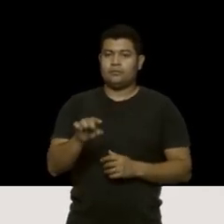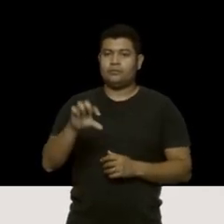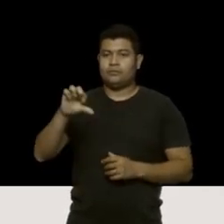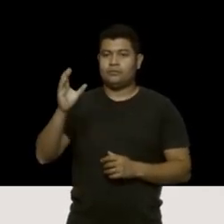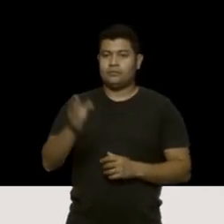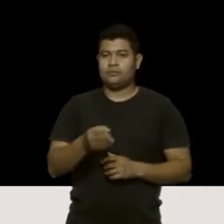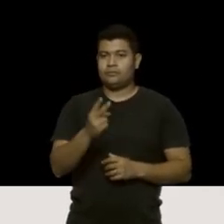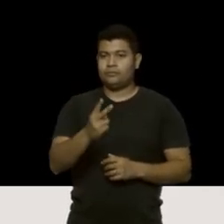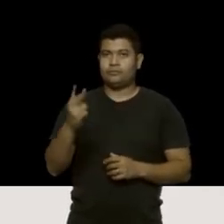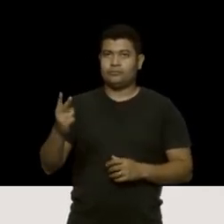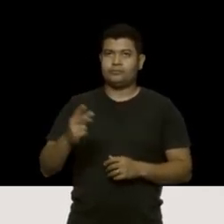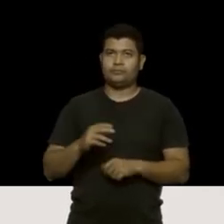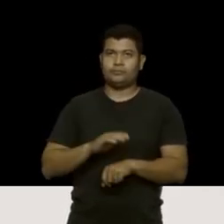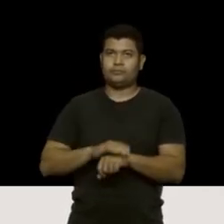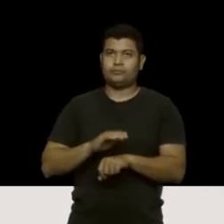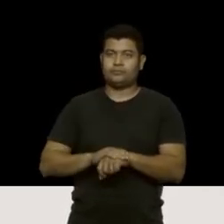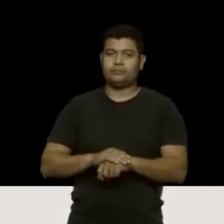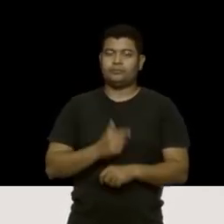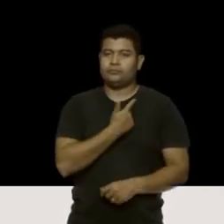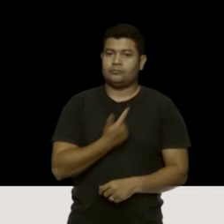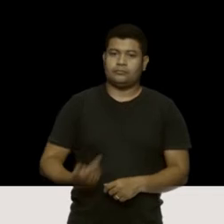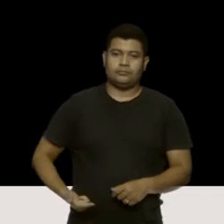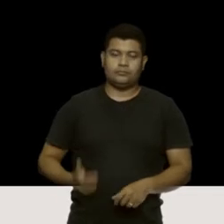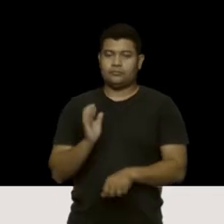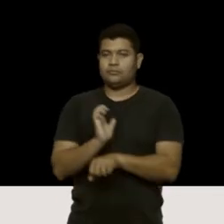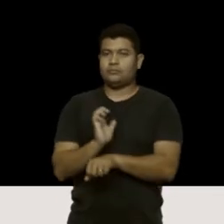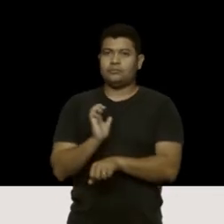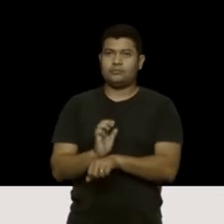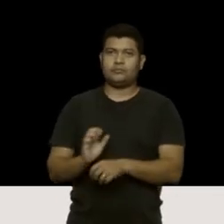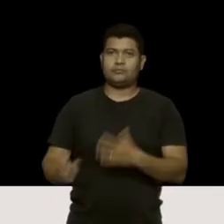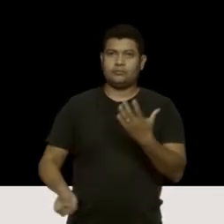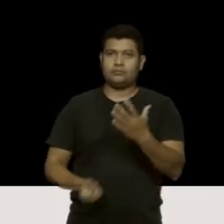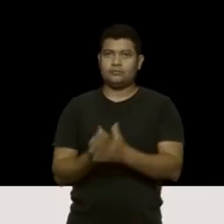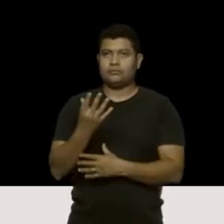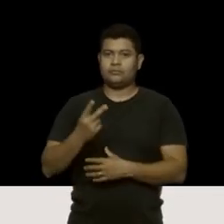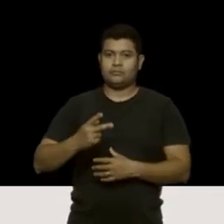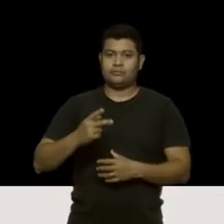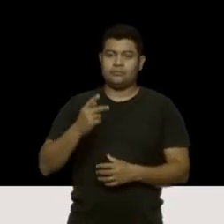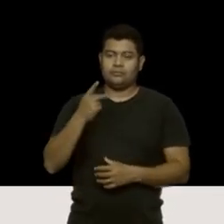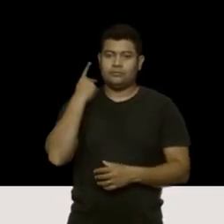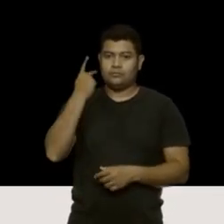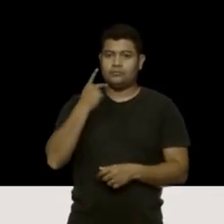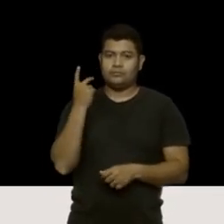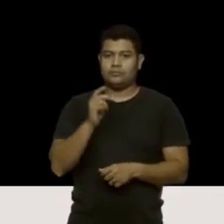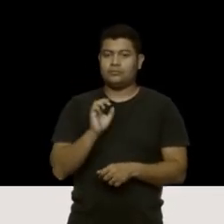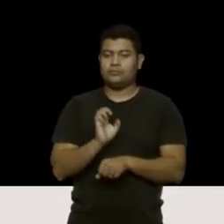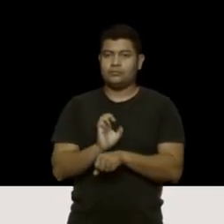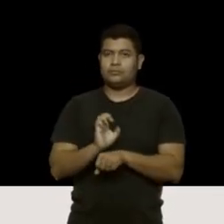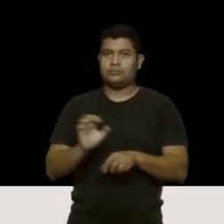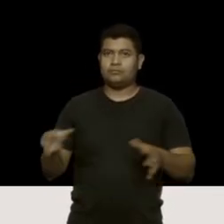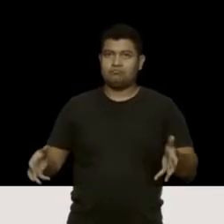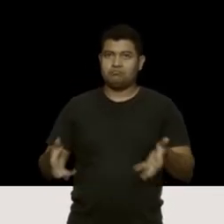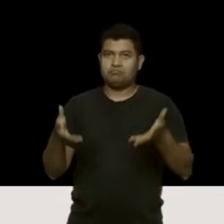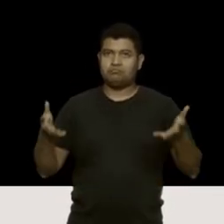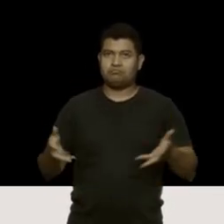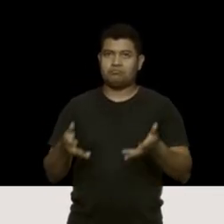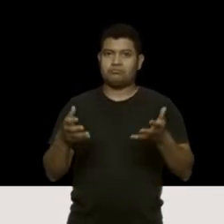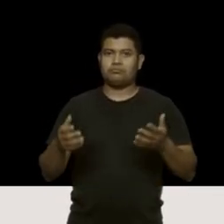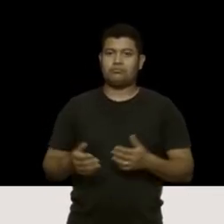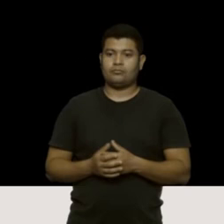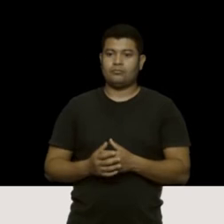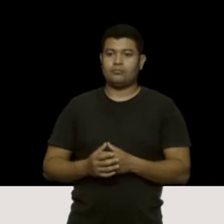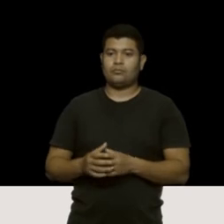40.9/2022. Autor, Governo do Estado. Institui a Política Estadual de Incentivo ao Terceiro